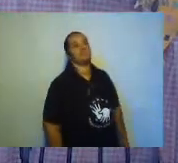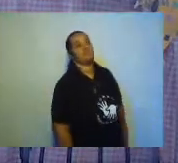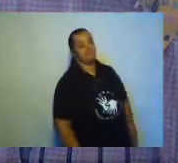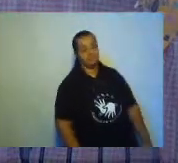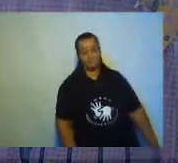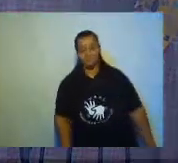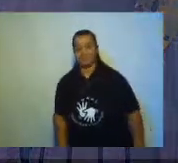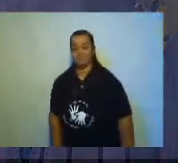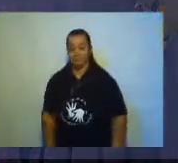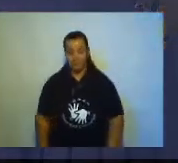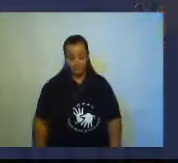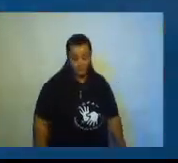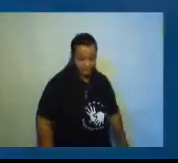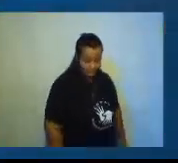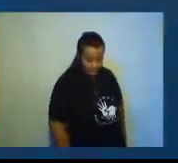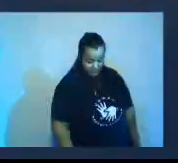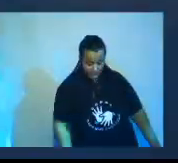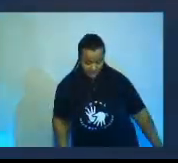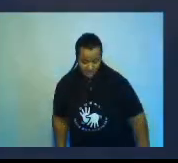eu.